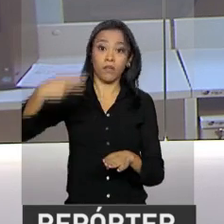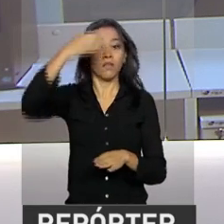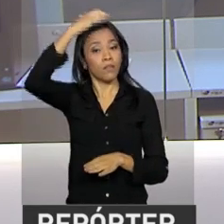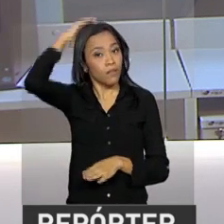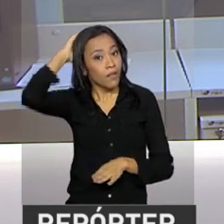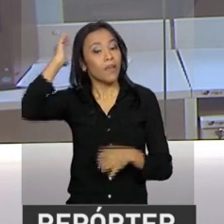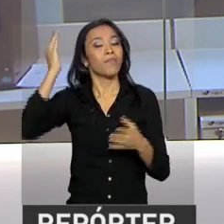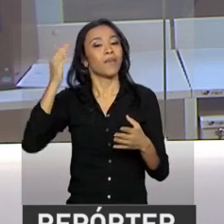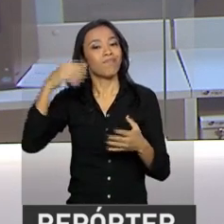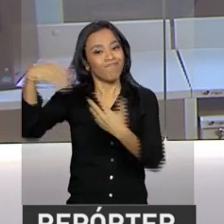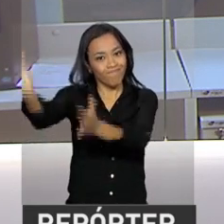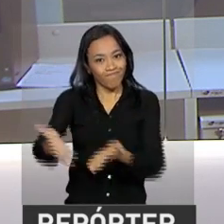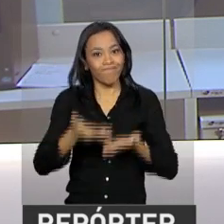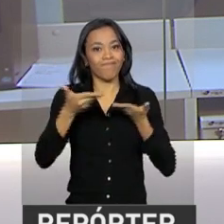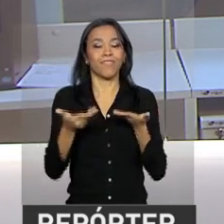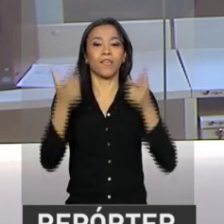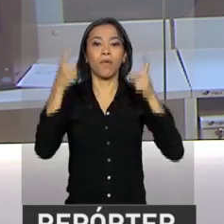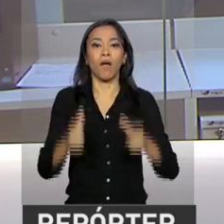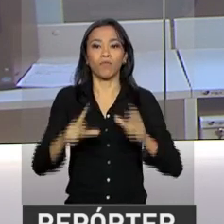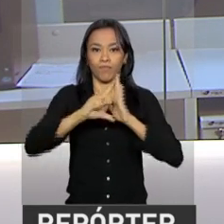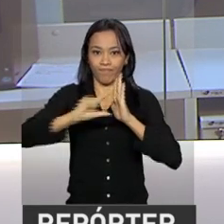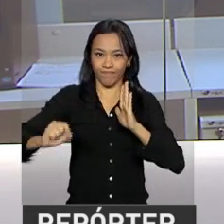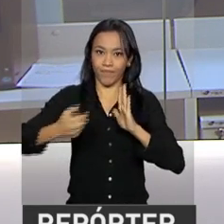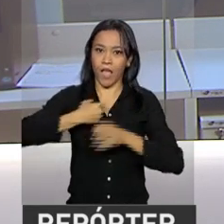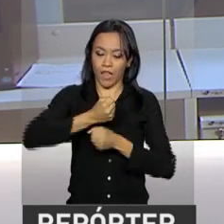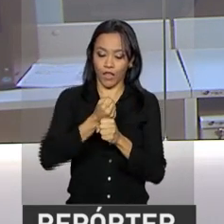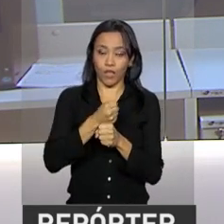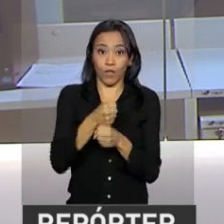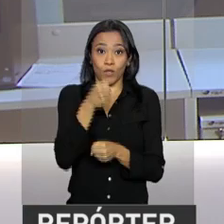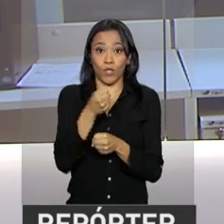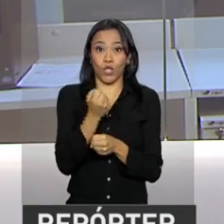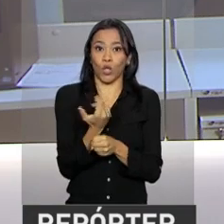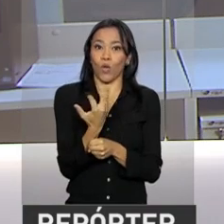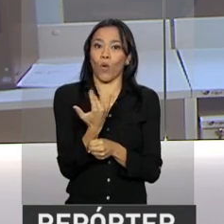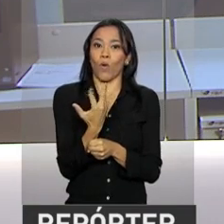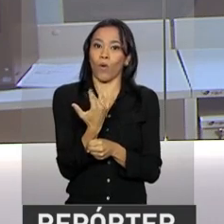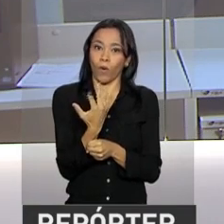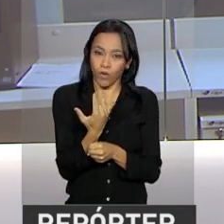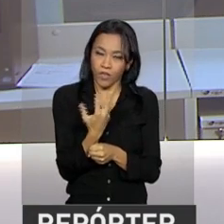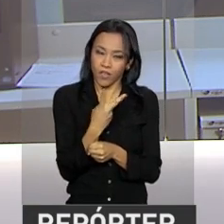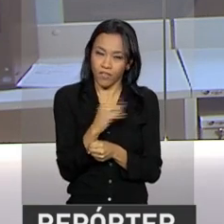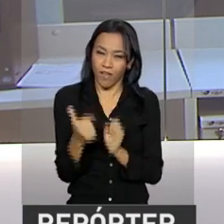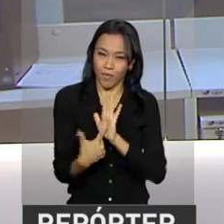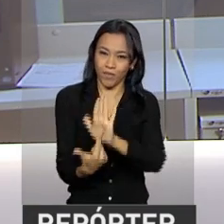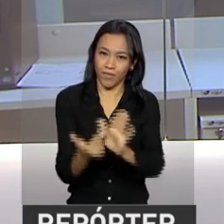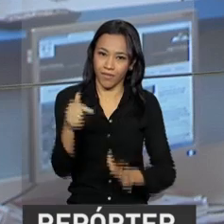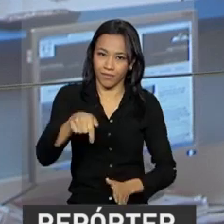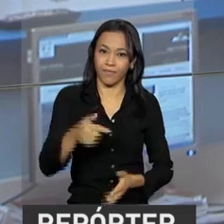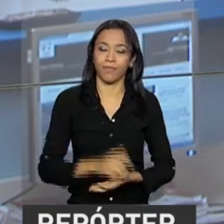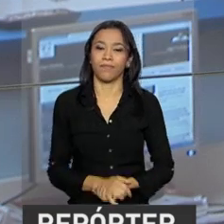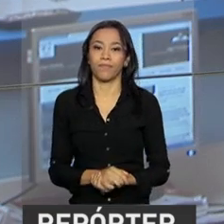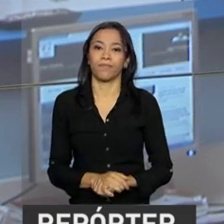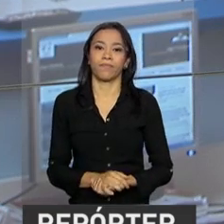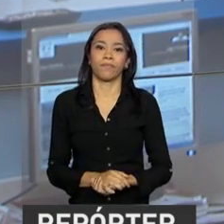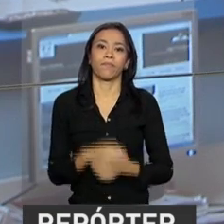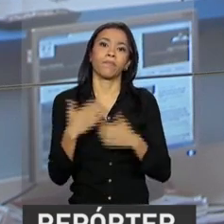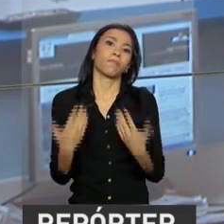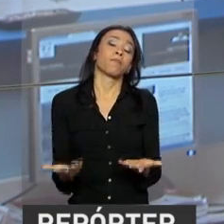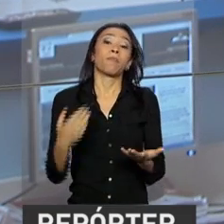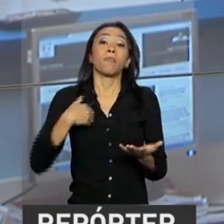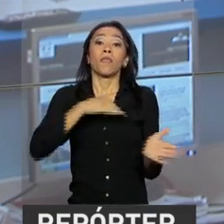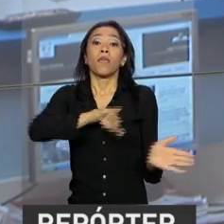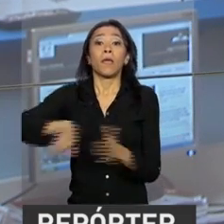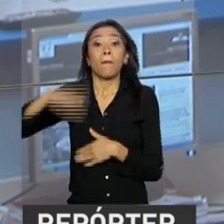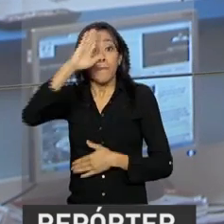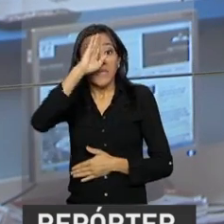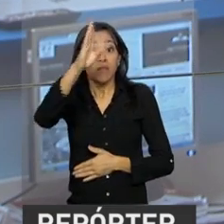exercício Michel Temer recebe no Palácio do Planalto a tocha paralímpica nós vamos transmitir ao vivo essa cerimônia uma